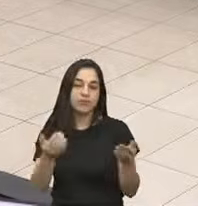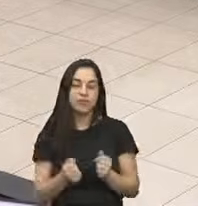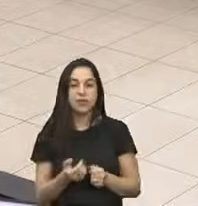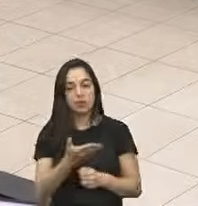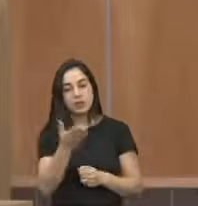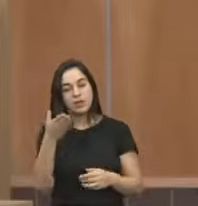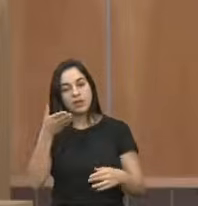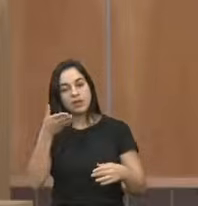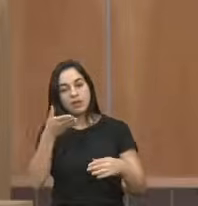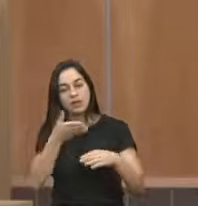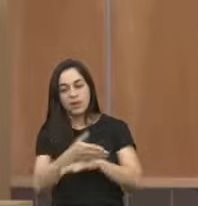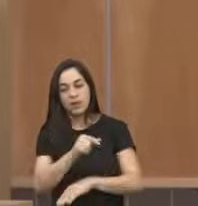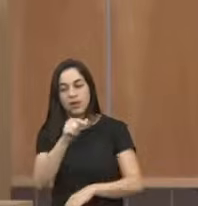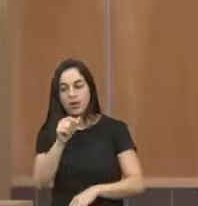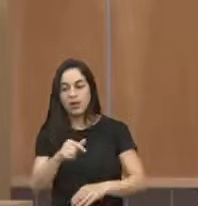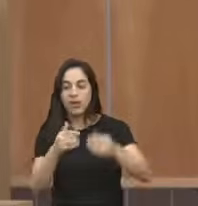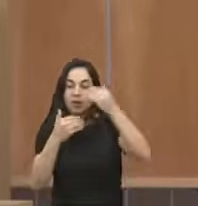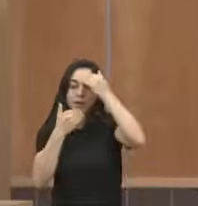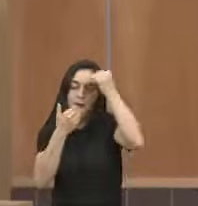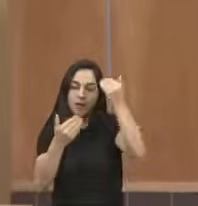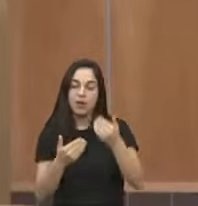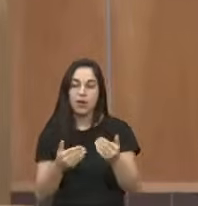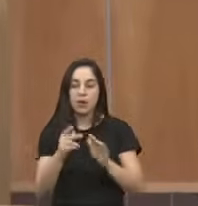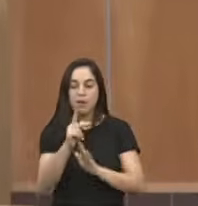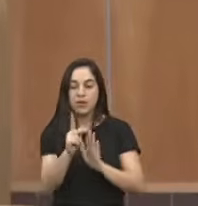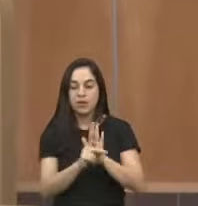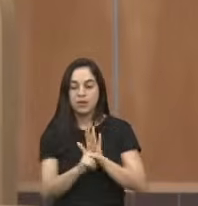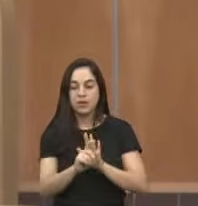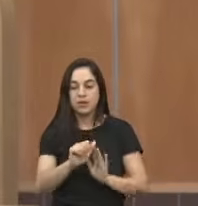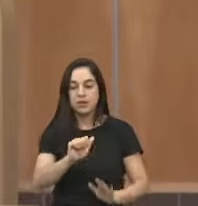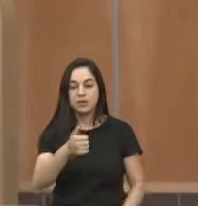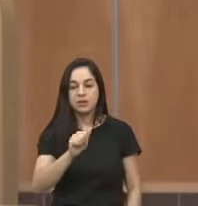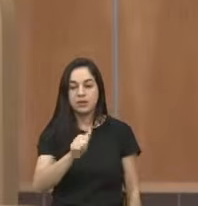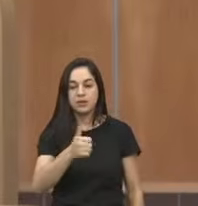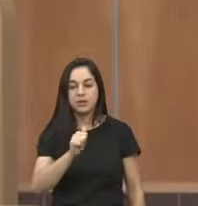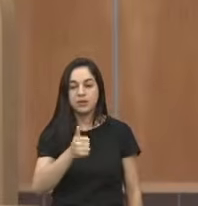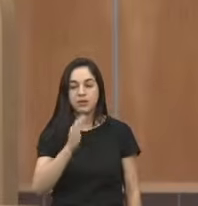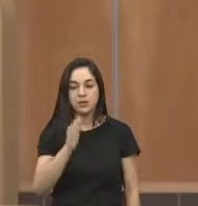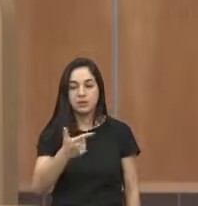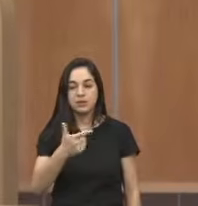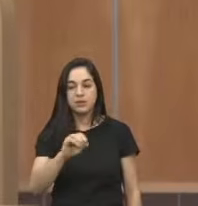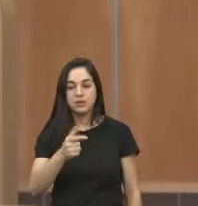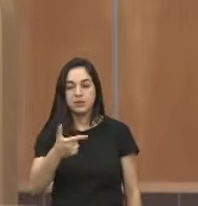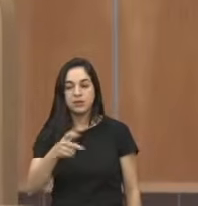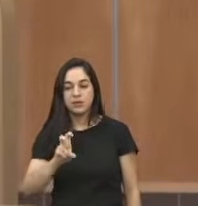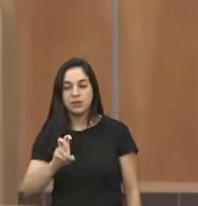vieram aqui prestigiar o projeto 111, né, que institui aí